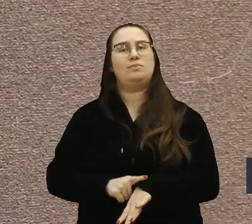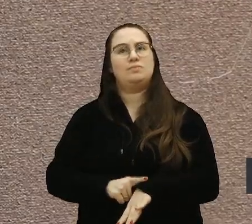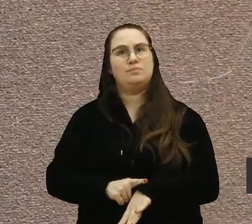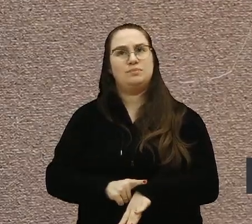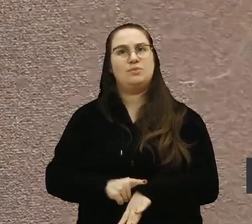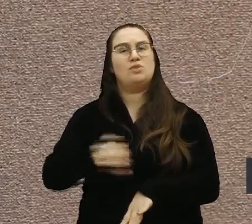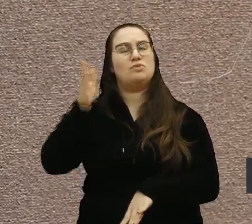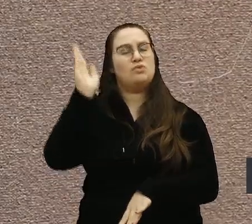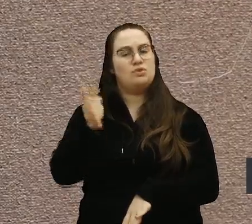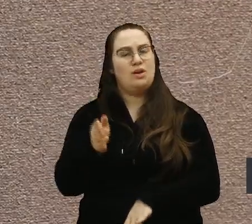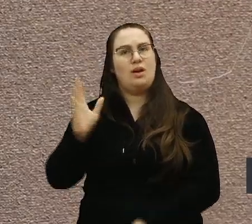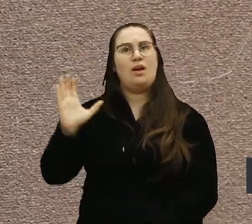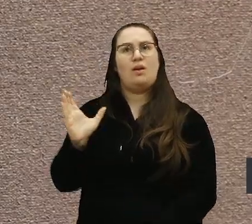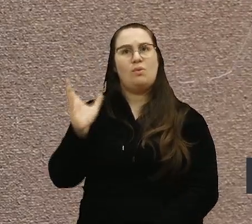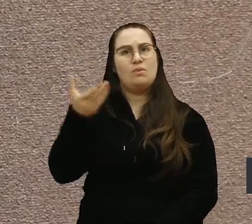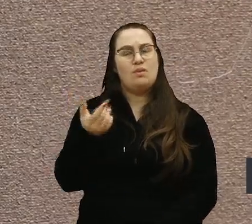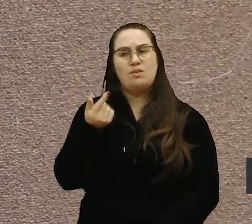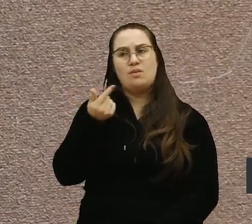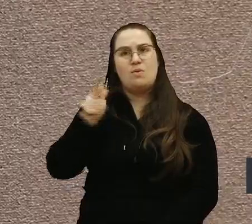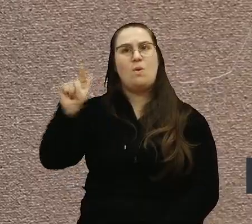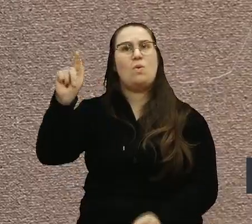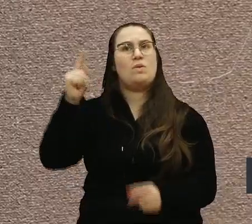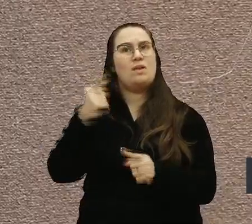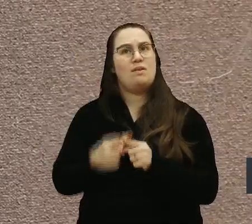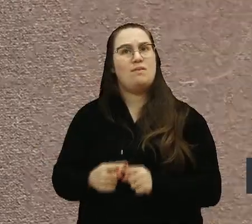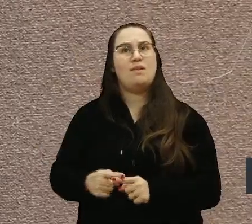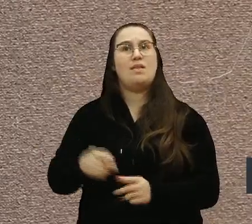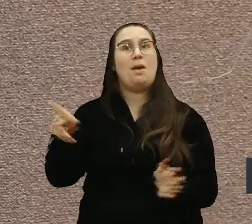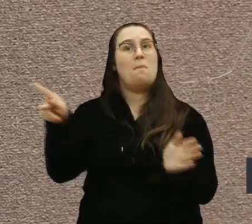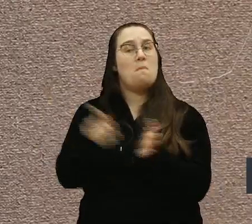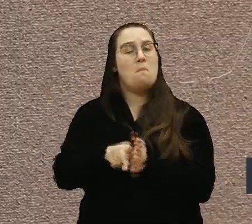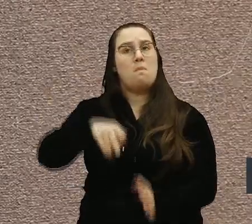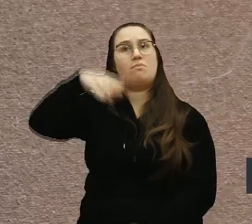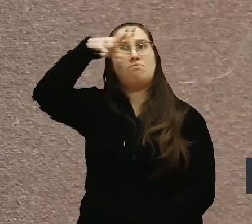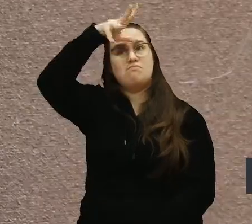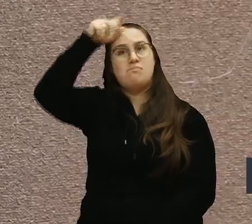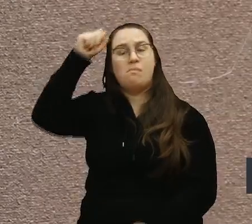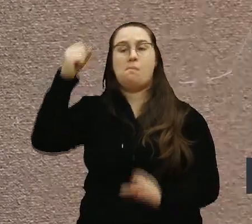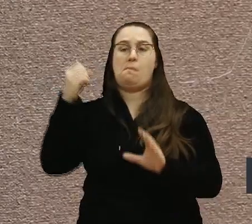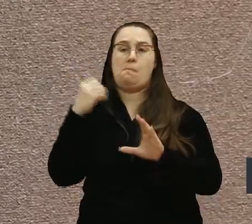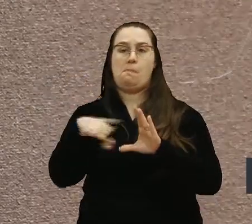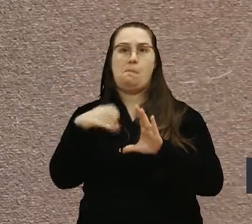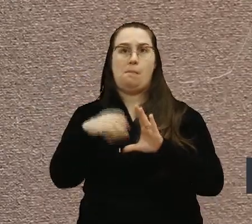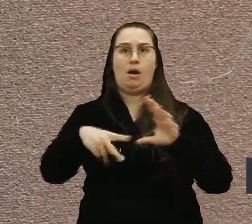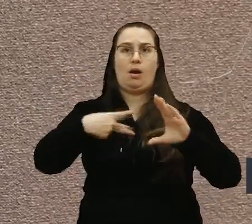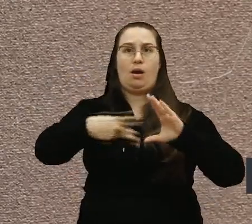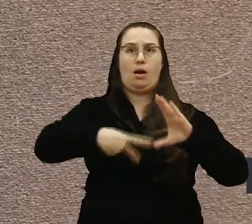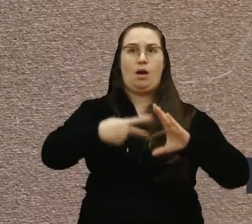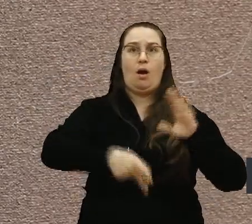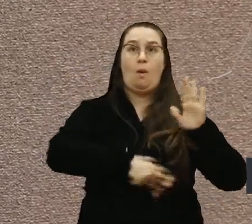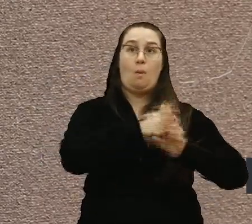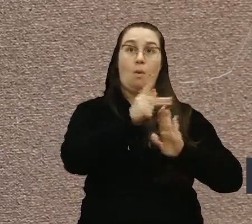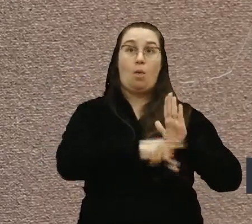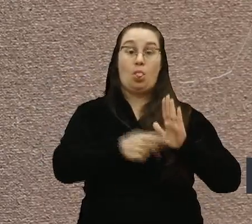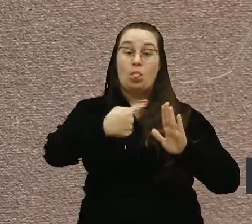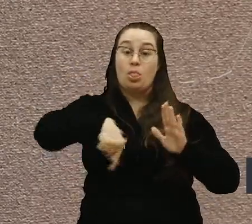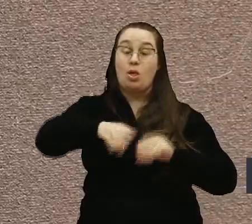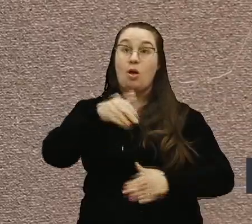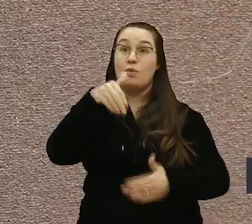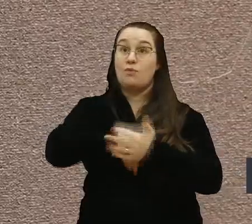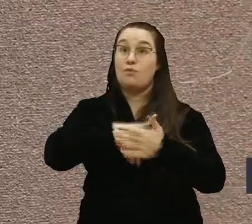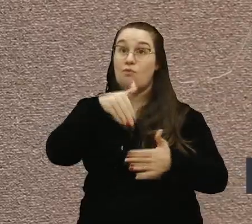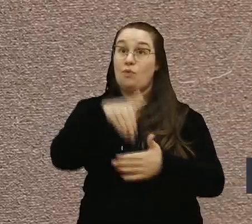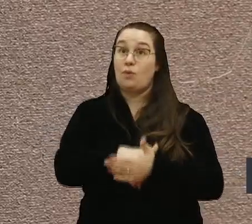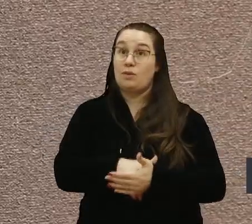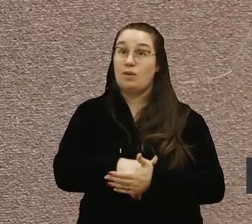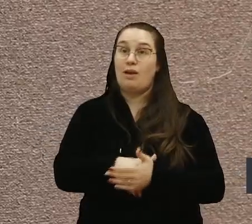Já aconteceu outrora de a própria prefeitura mandar um projeto para cá, nós votarmos o